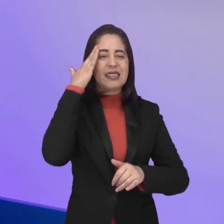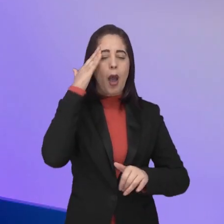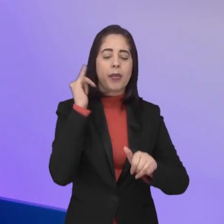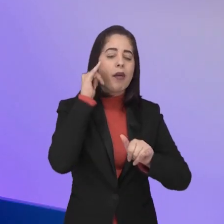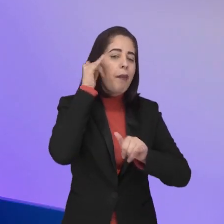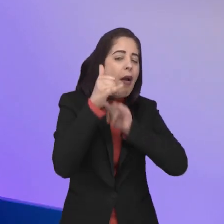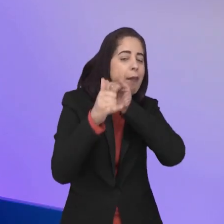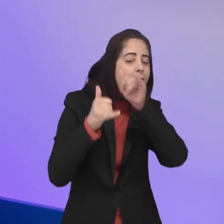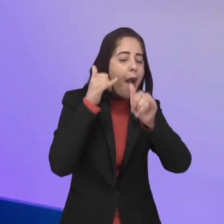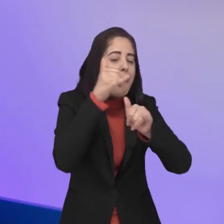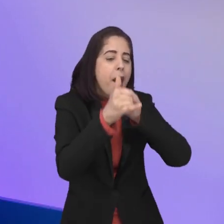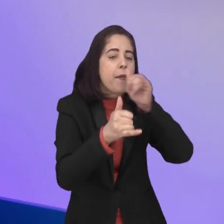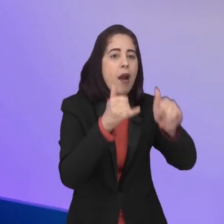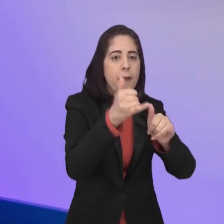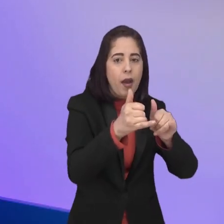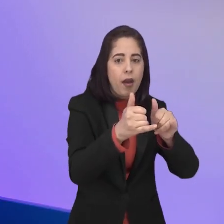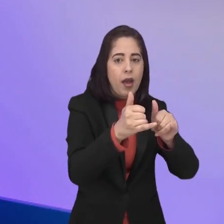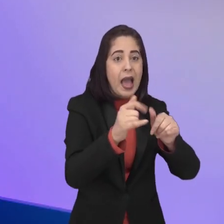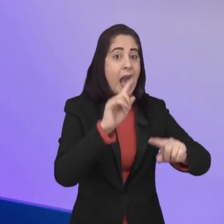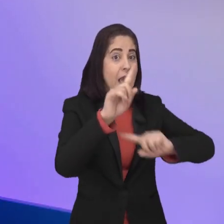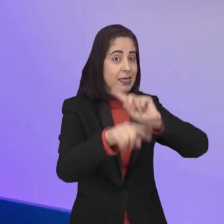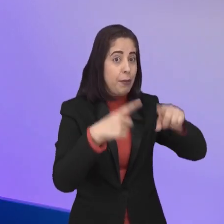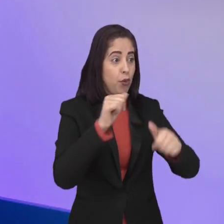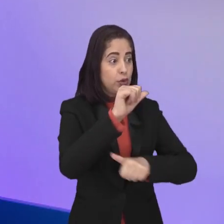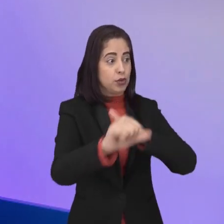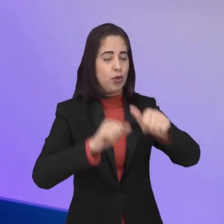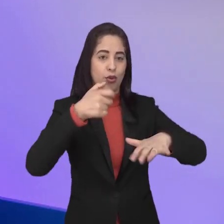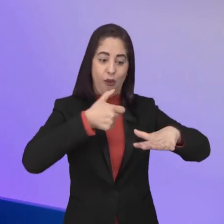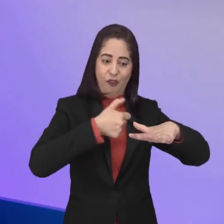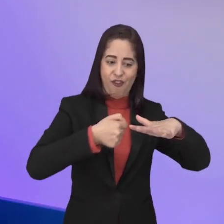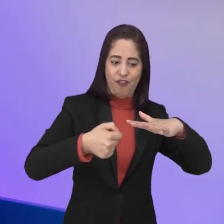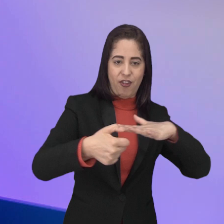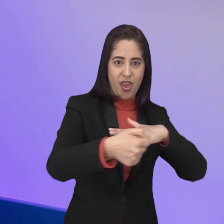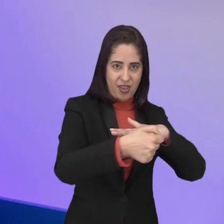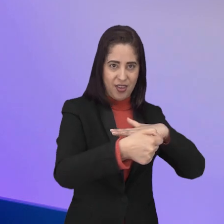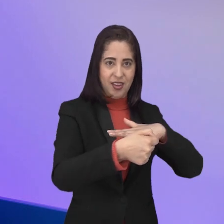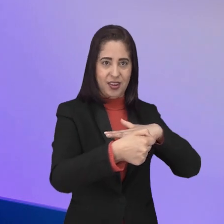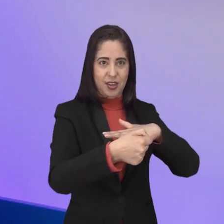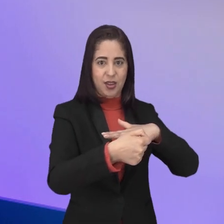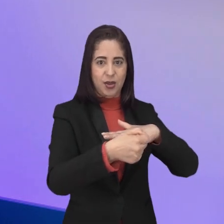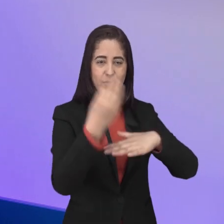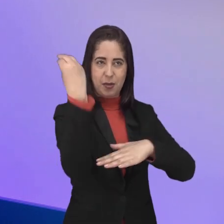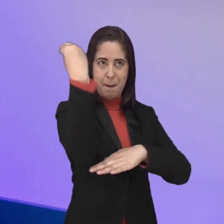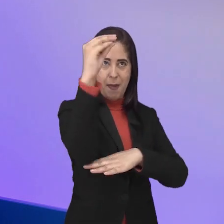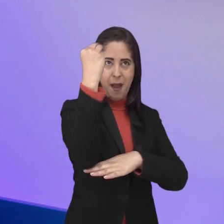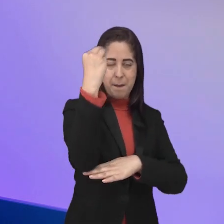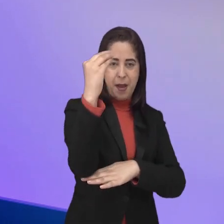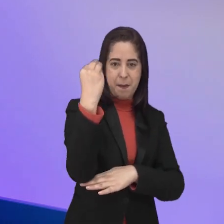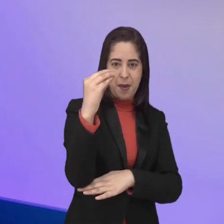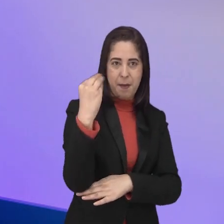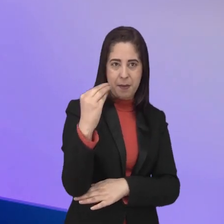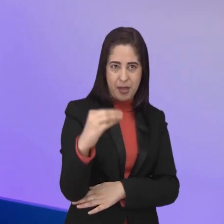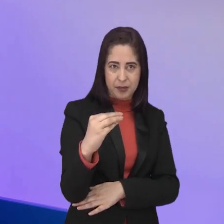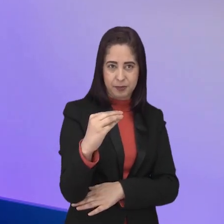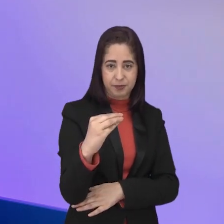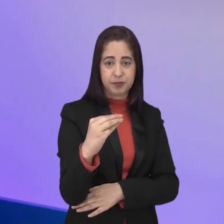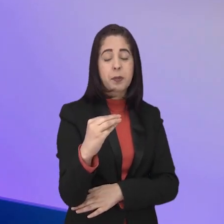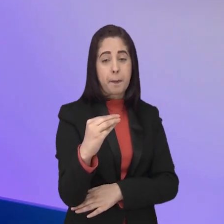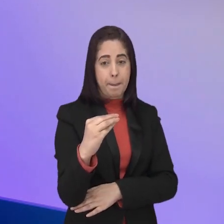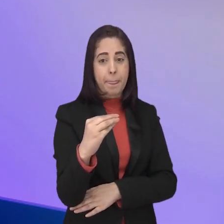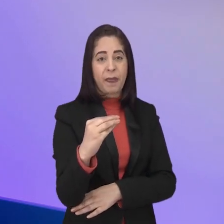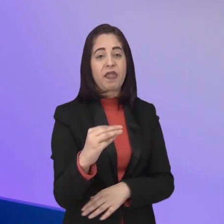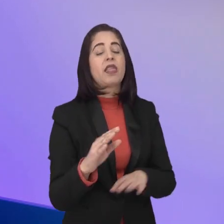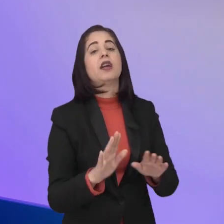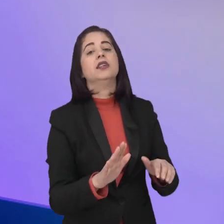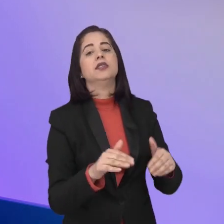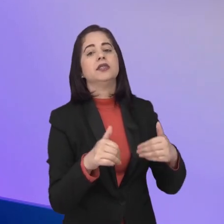rua, depois se passou para o que a gente chama de fake news, e que nós chamamos mais tecnicamente como pós-verdade. É